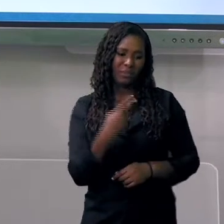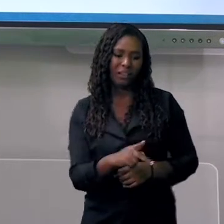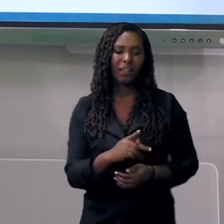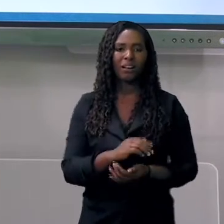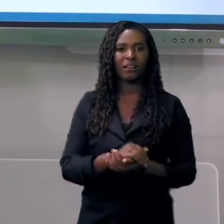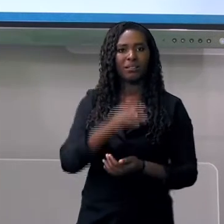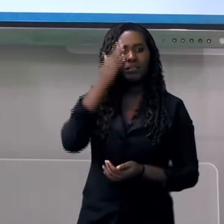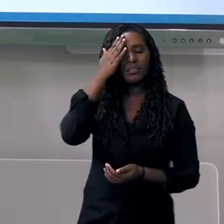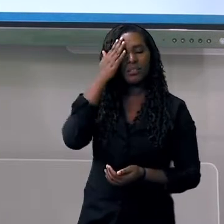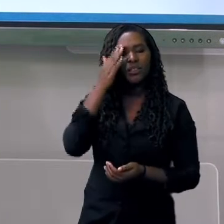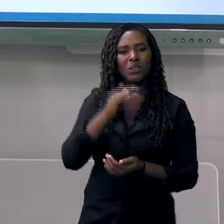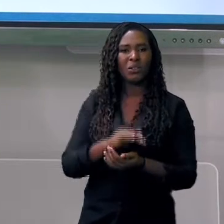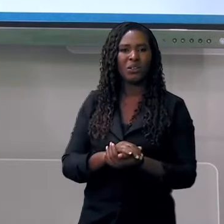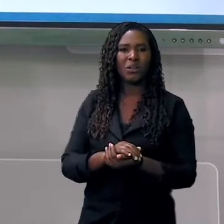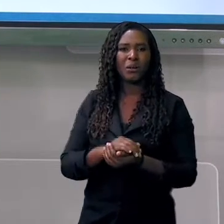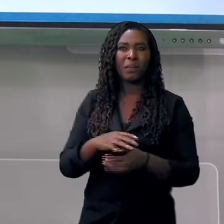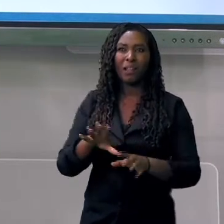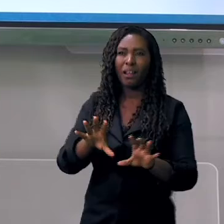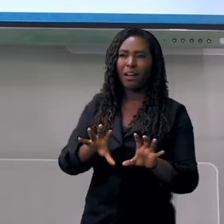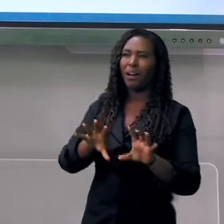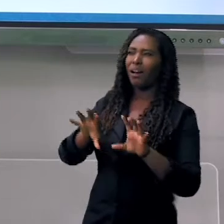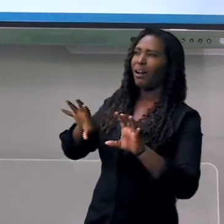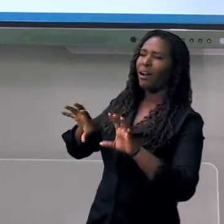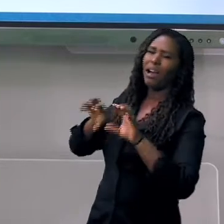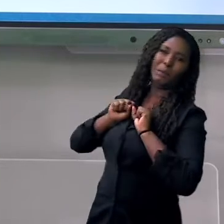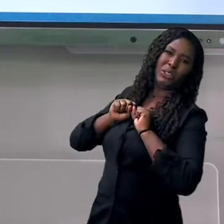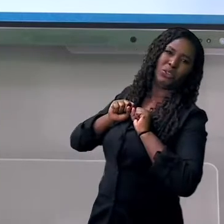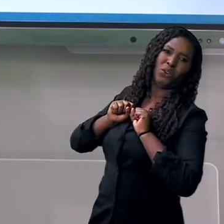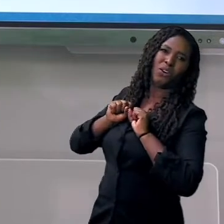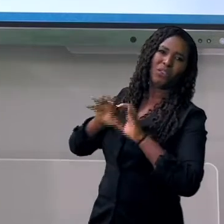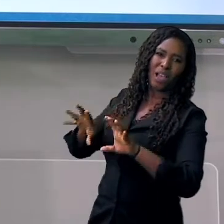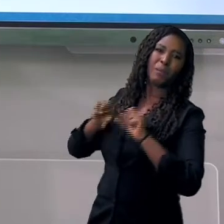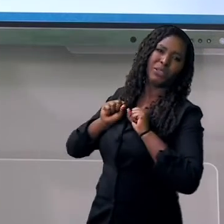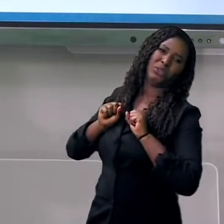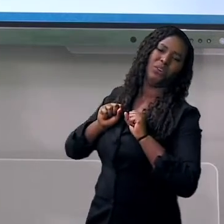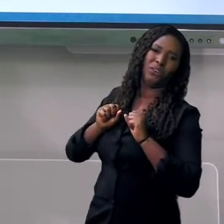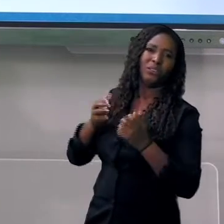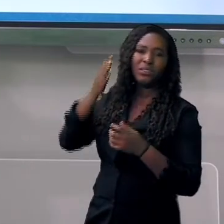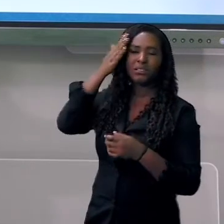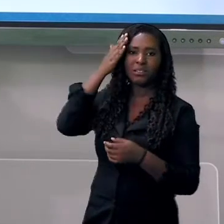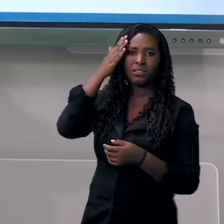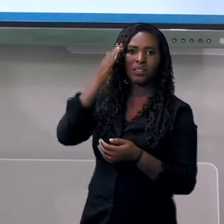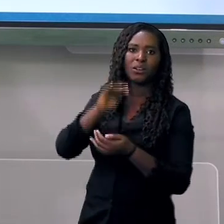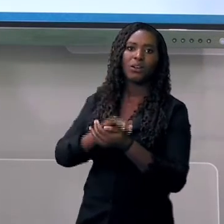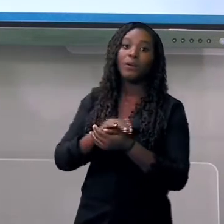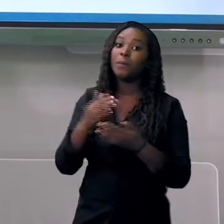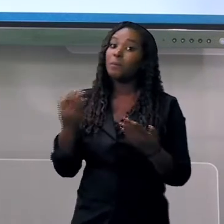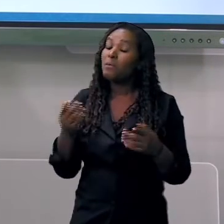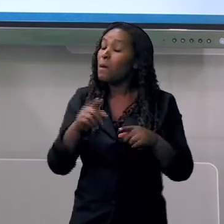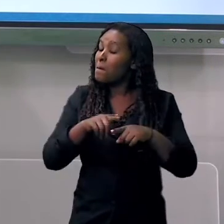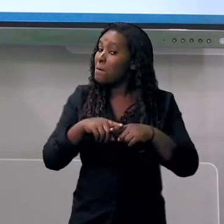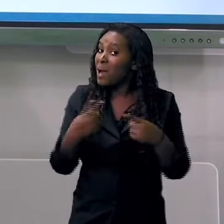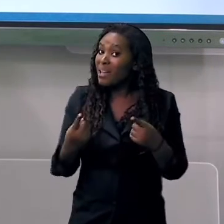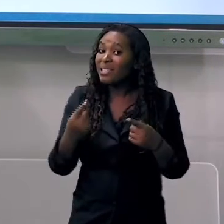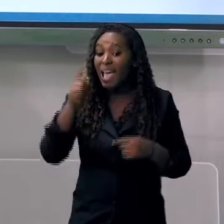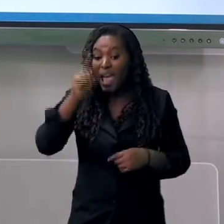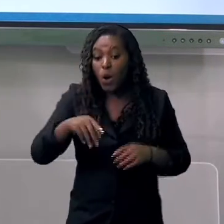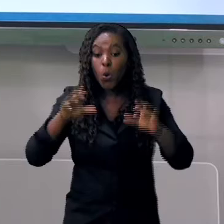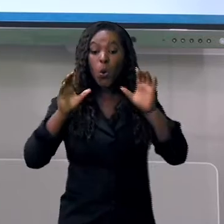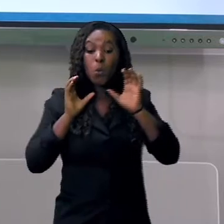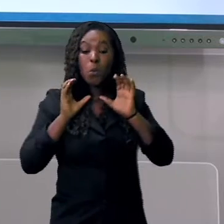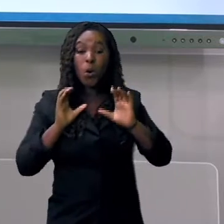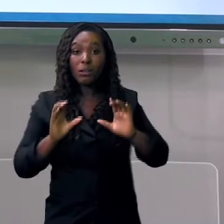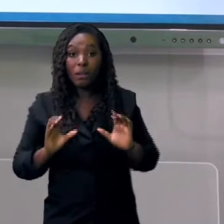que estão dizendo para ela. E aquilo deveria ser dado só para aquela ação dela e não para a criança.